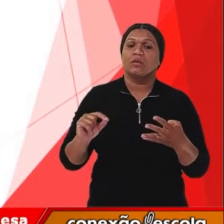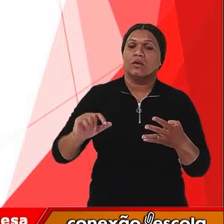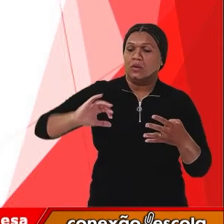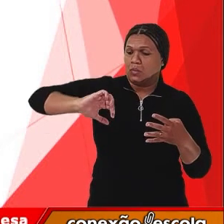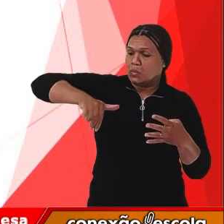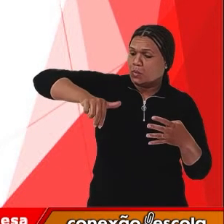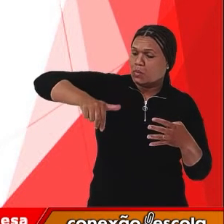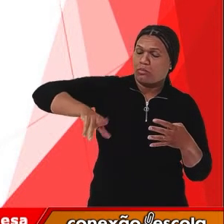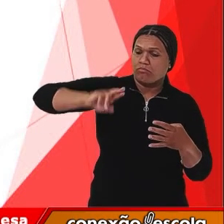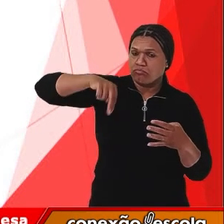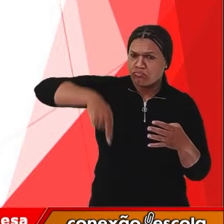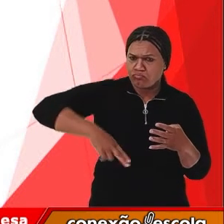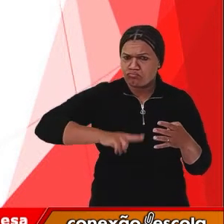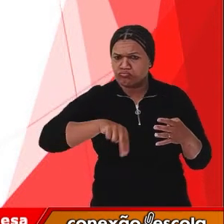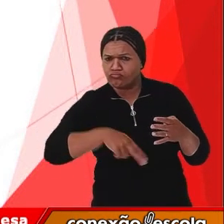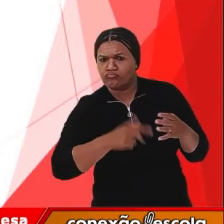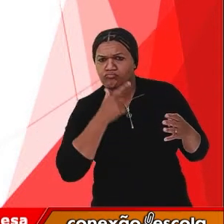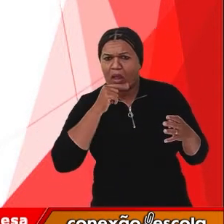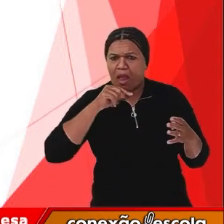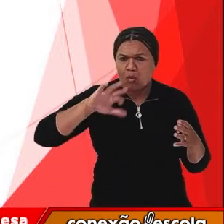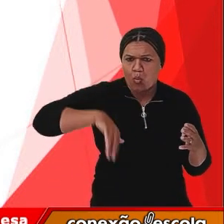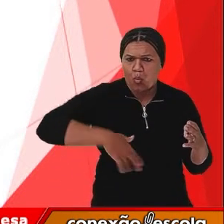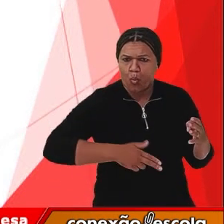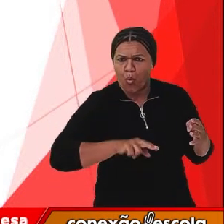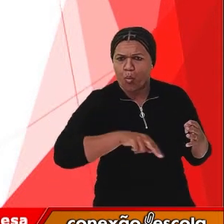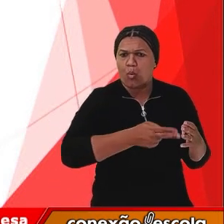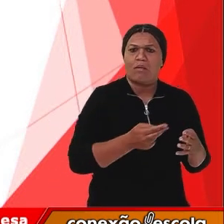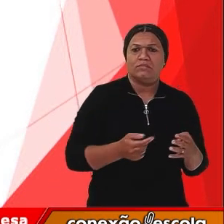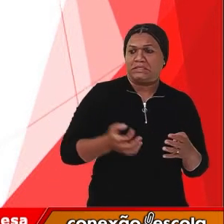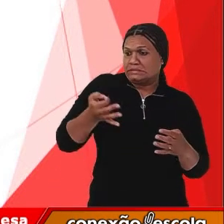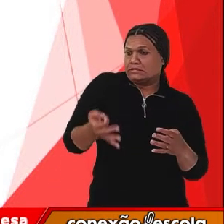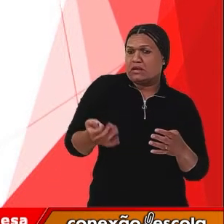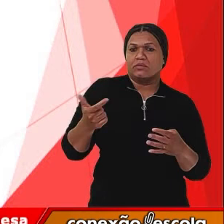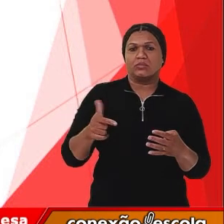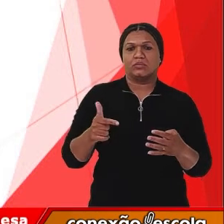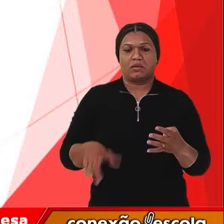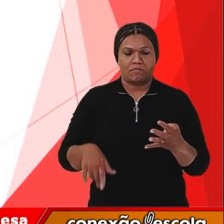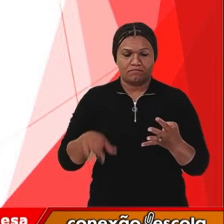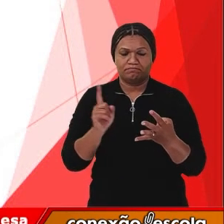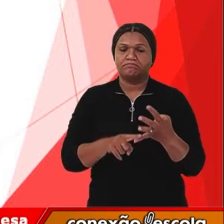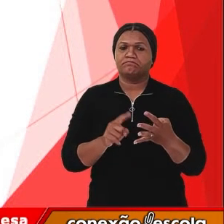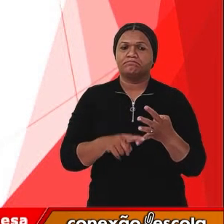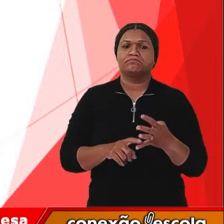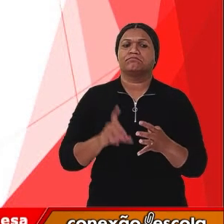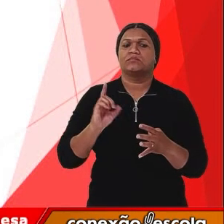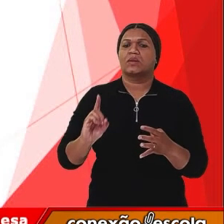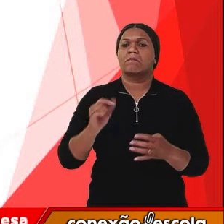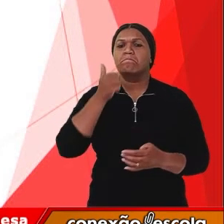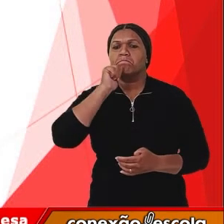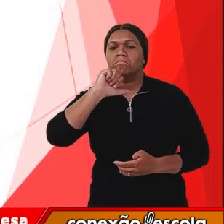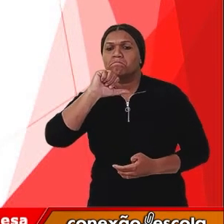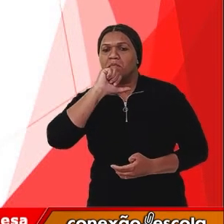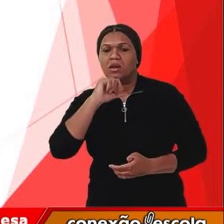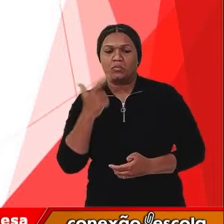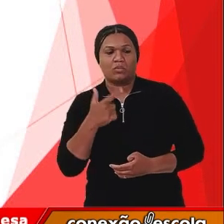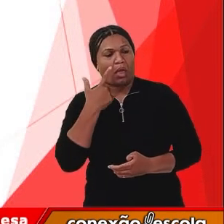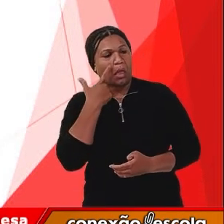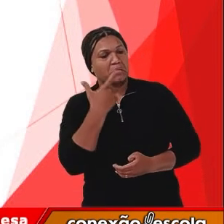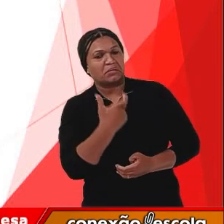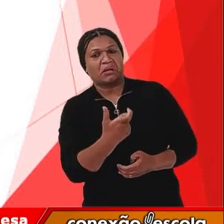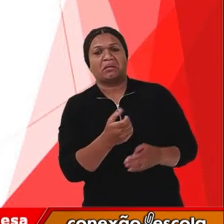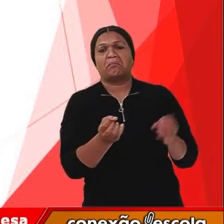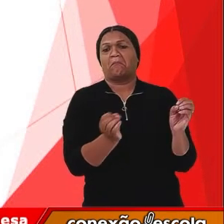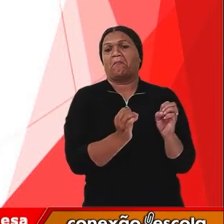não funcionaram ou de a mãe não manifestou nenhum interesse pelo fato